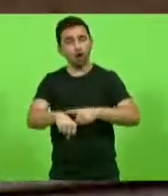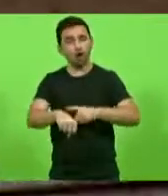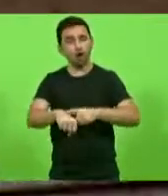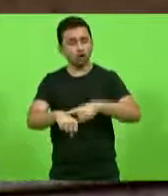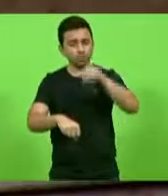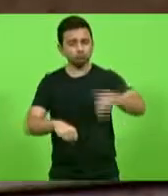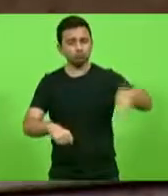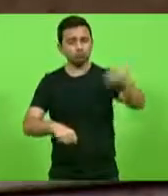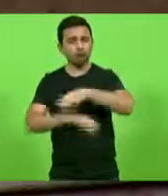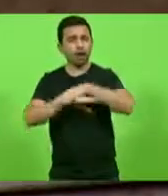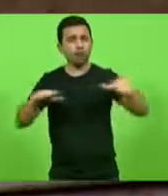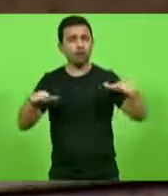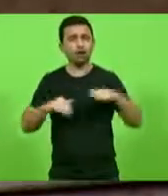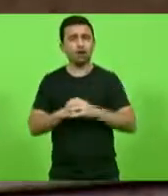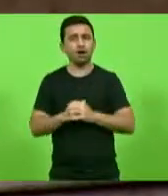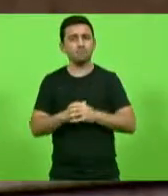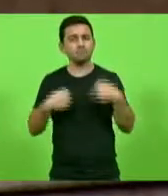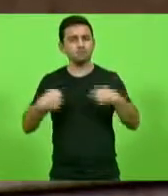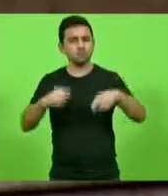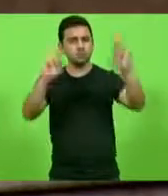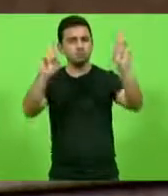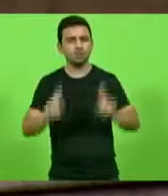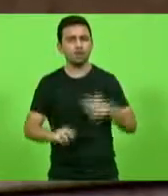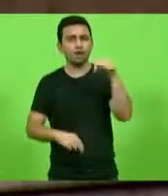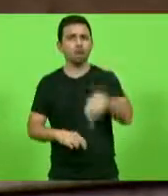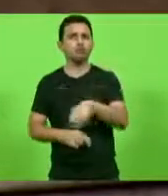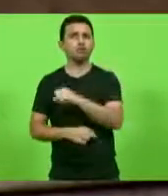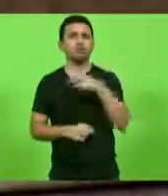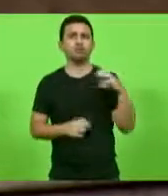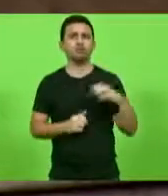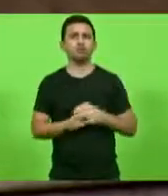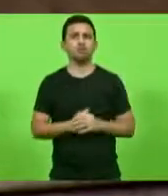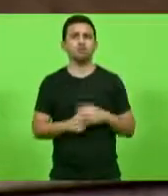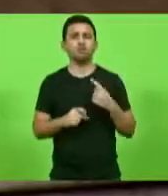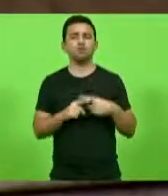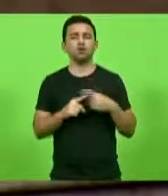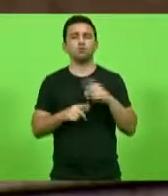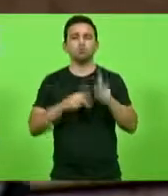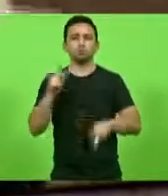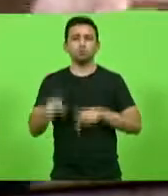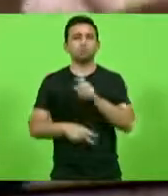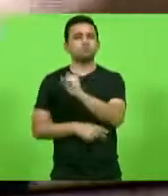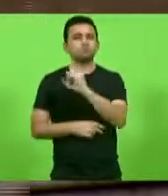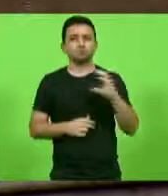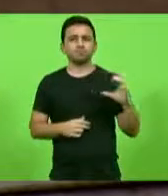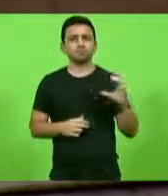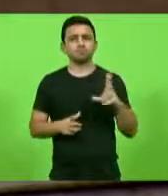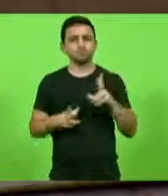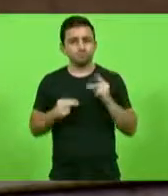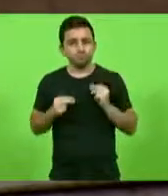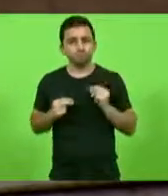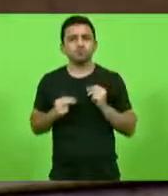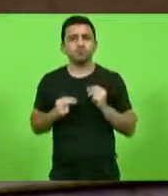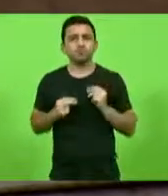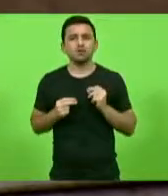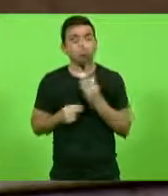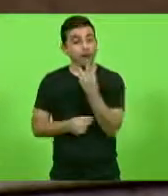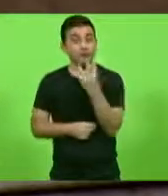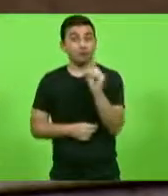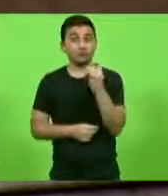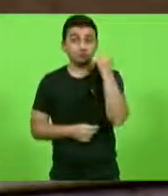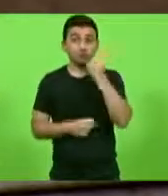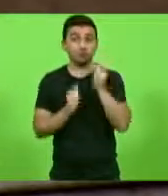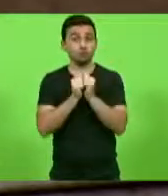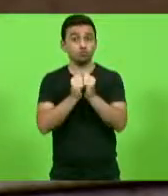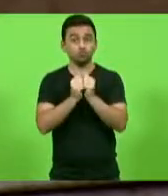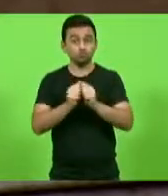e começarmos a exigir o respeito que Santa Catarina merece, que os catarinenses merecem. Talvez 40 deputados juntos, nós possamos liderar